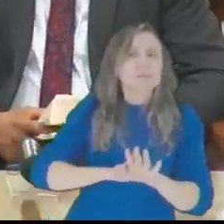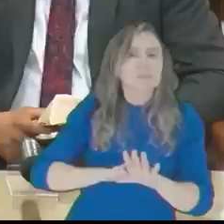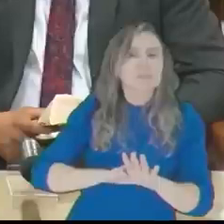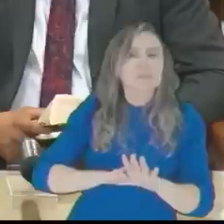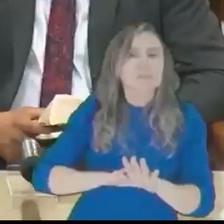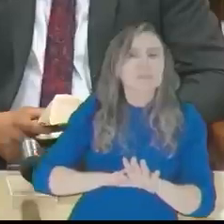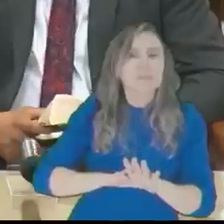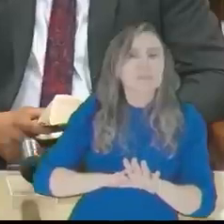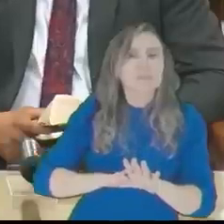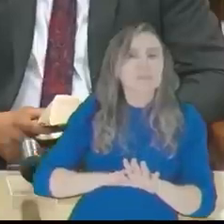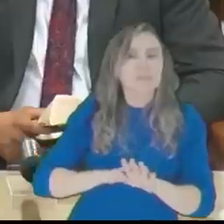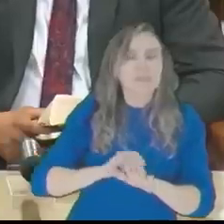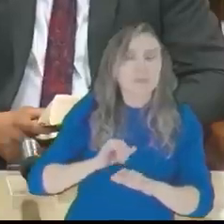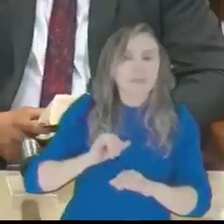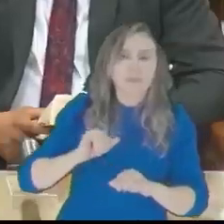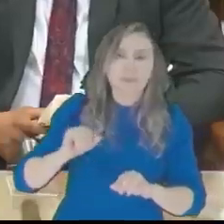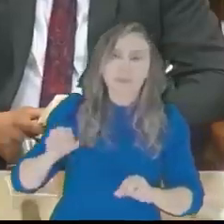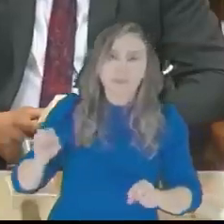Os judeus.